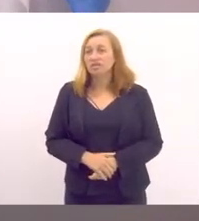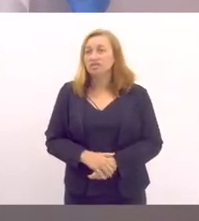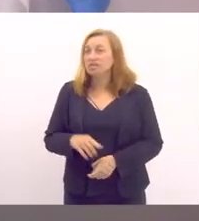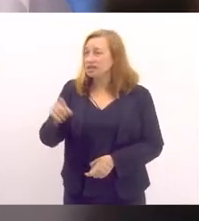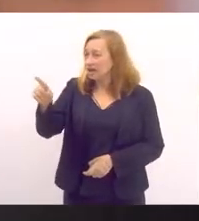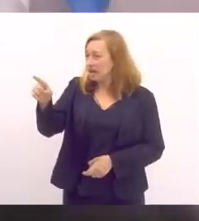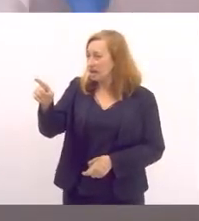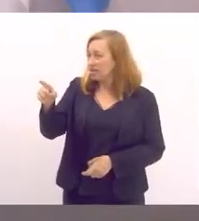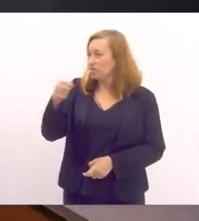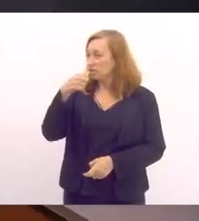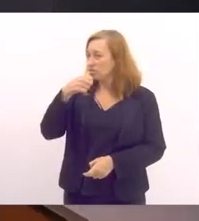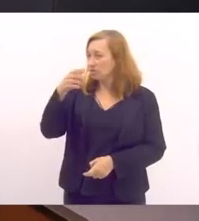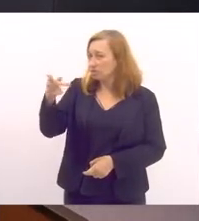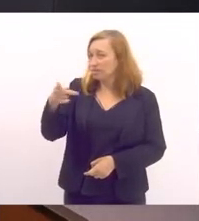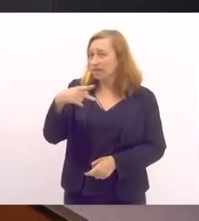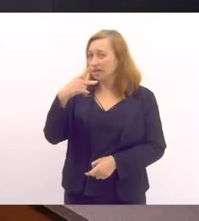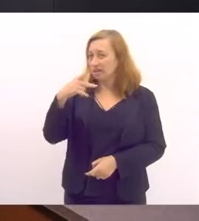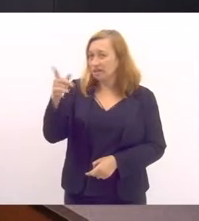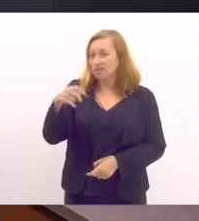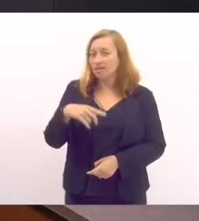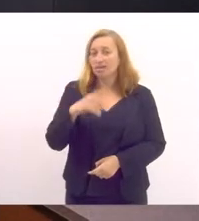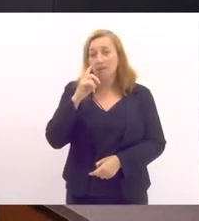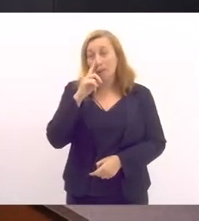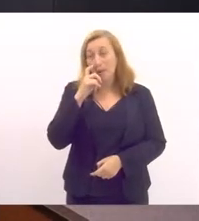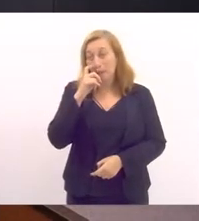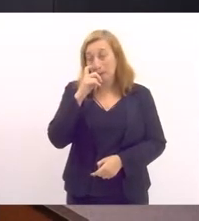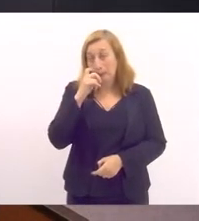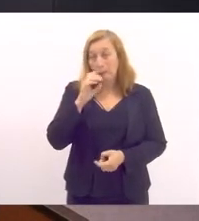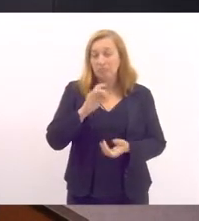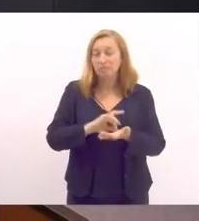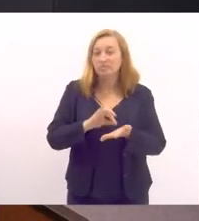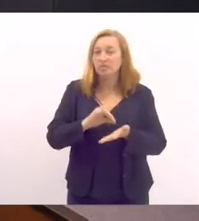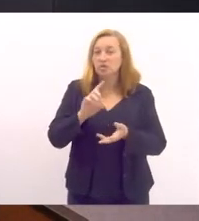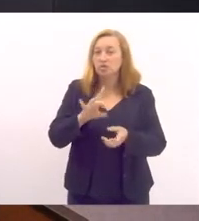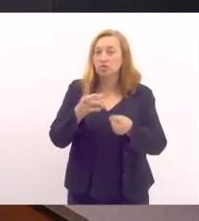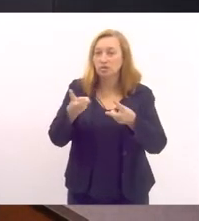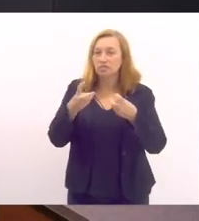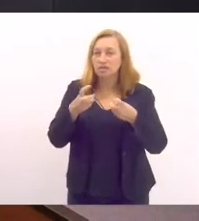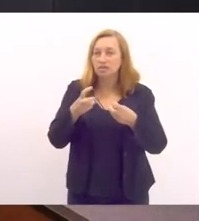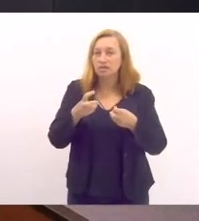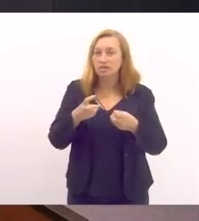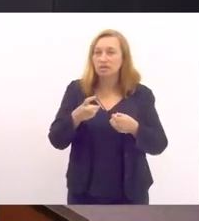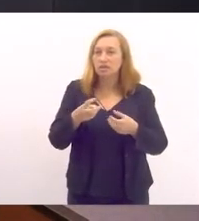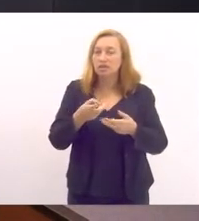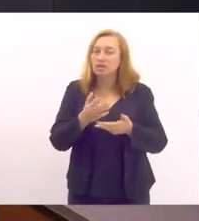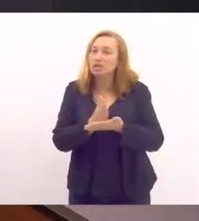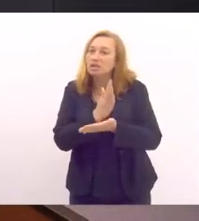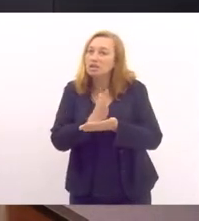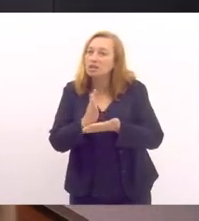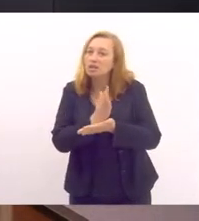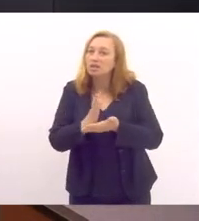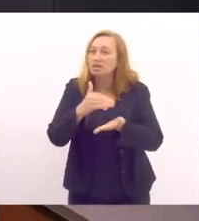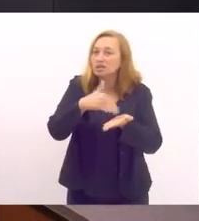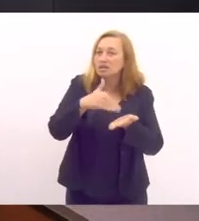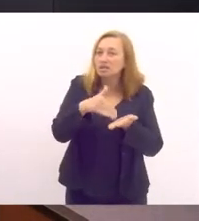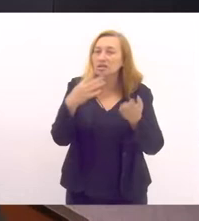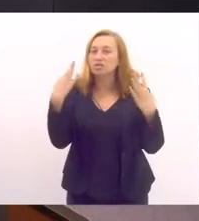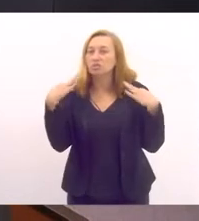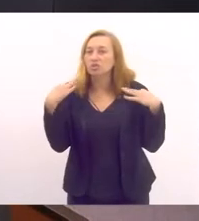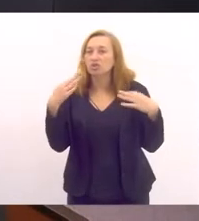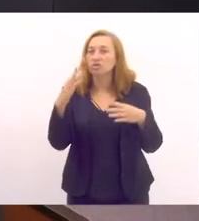Não pegar o microfone, Adriano. Na verdade, é só uma observação. Inúmeras vezes a Secretaria de Turismo foi